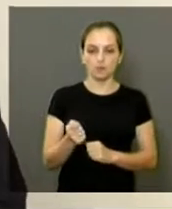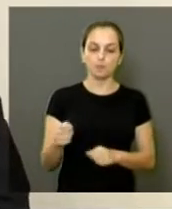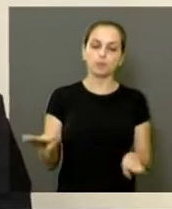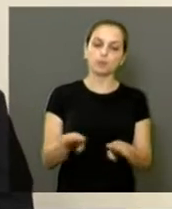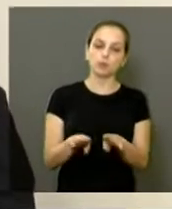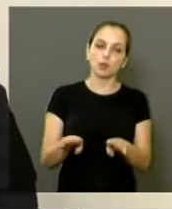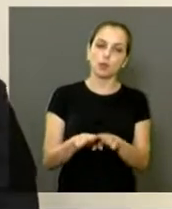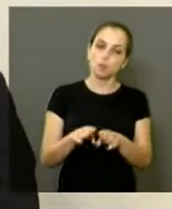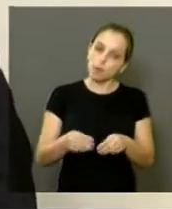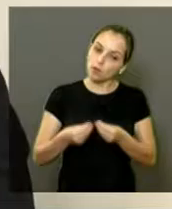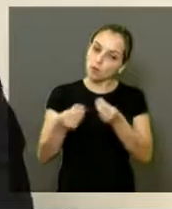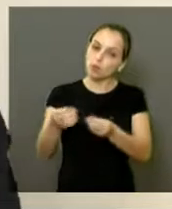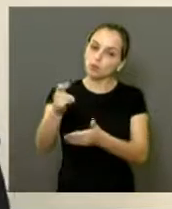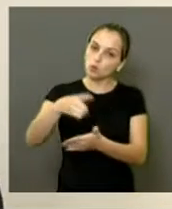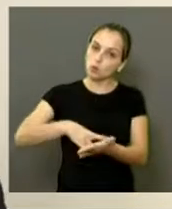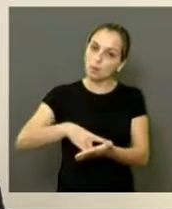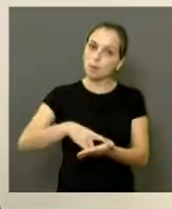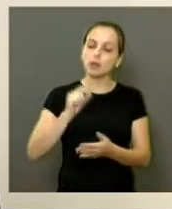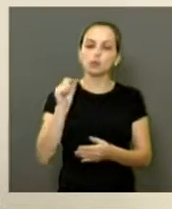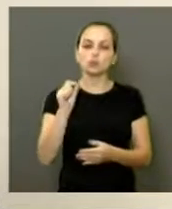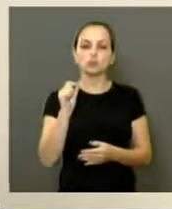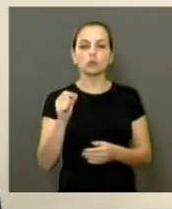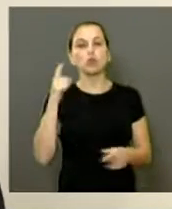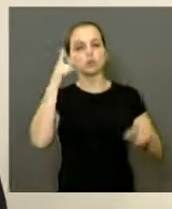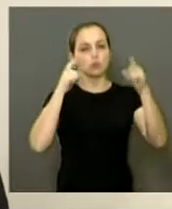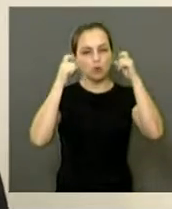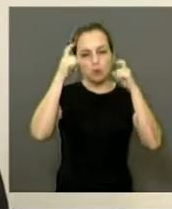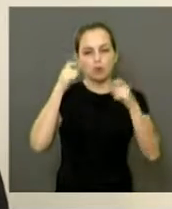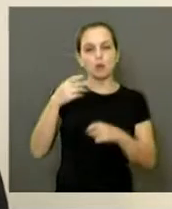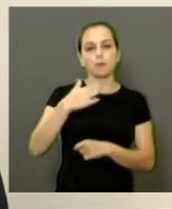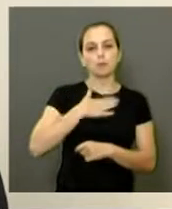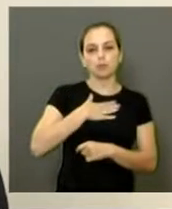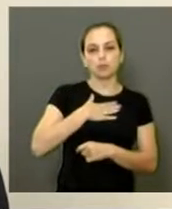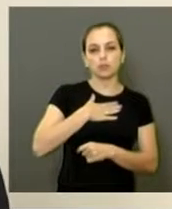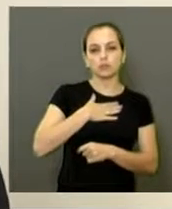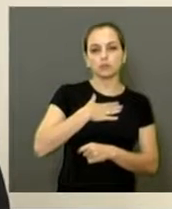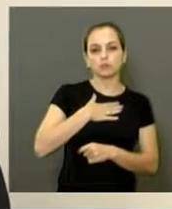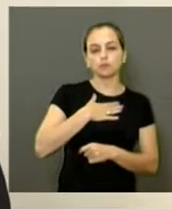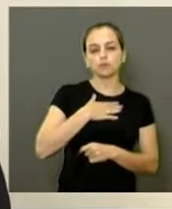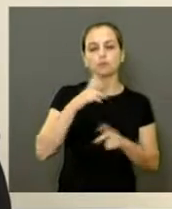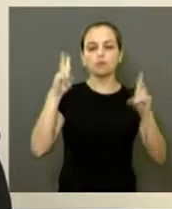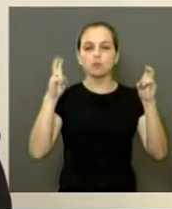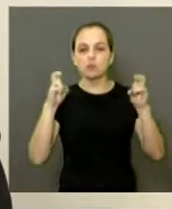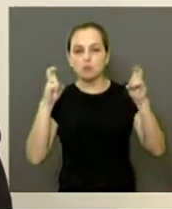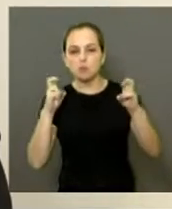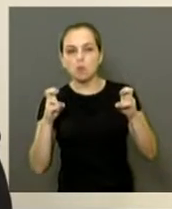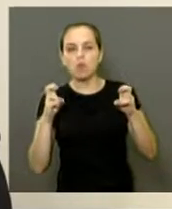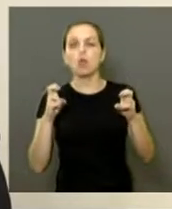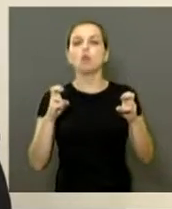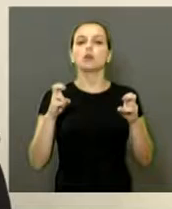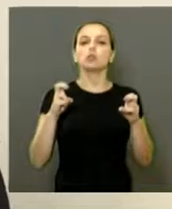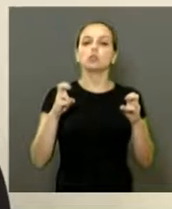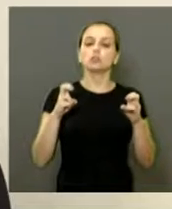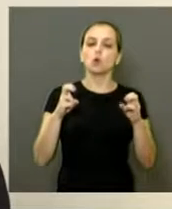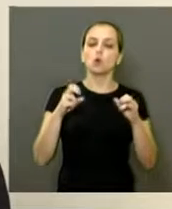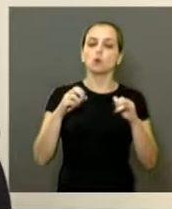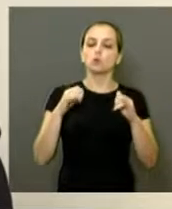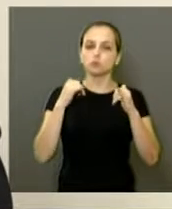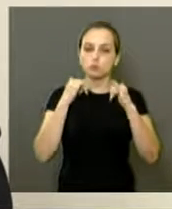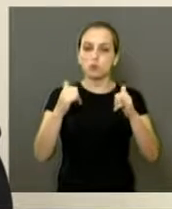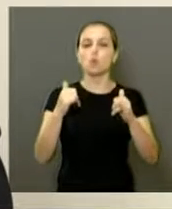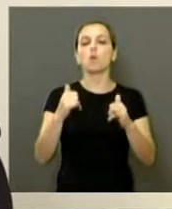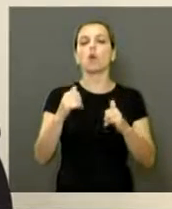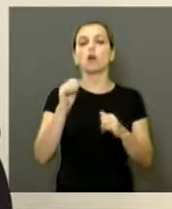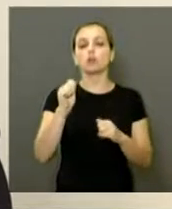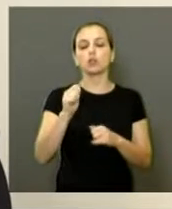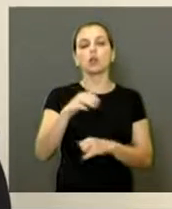estamos encaminhando requerimento sobre uma questão que me preocupa bastante tema de matéria no fantástico que envolve médicos a prefeitura